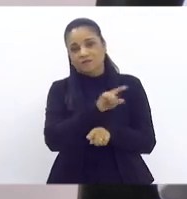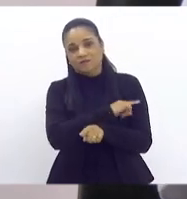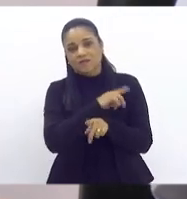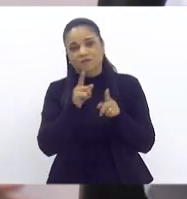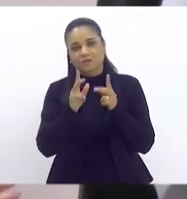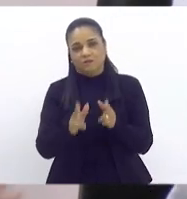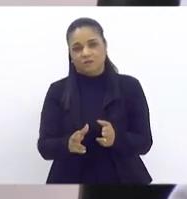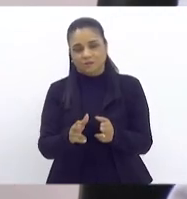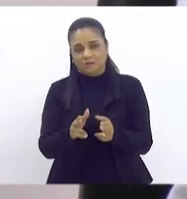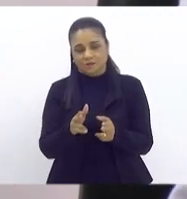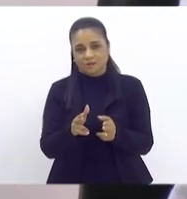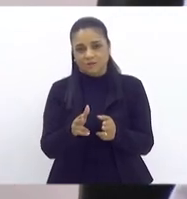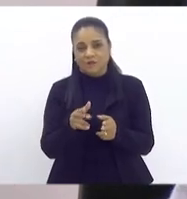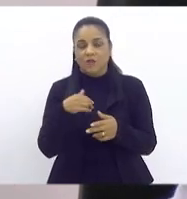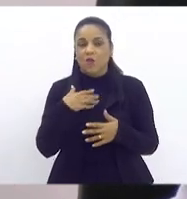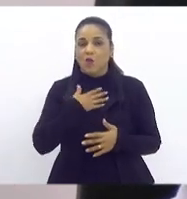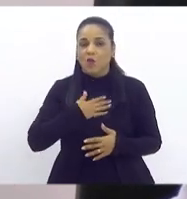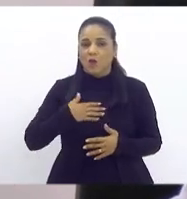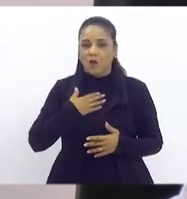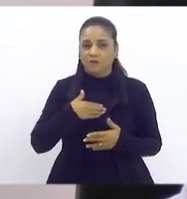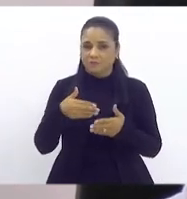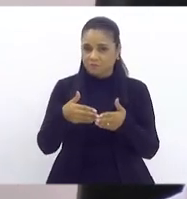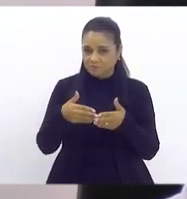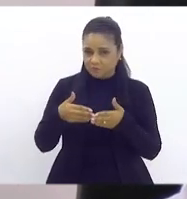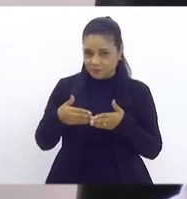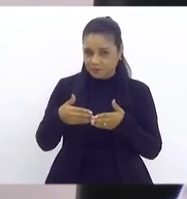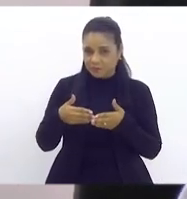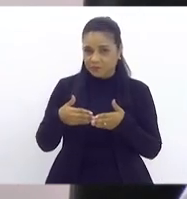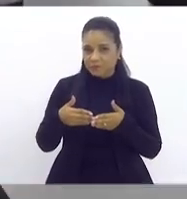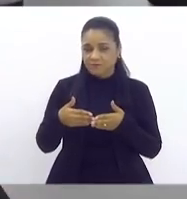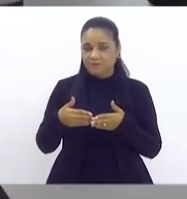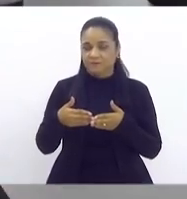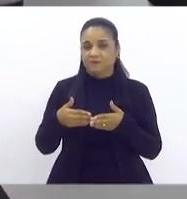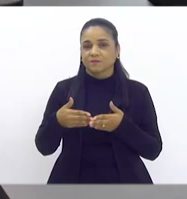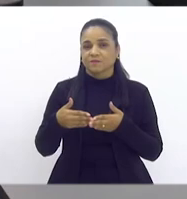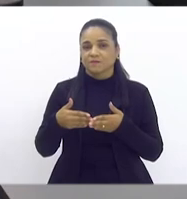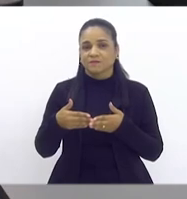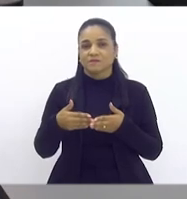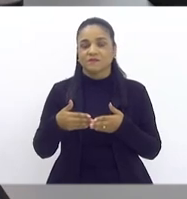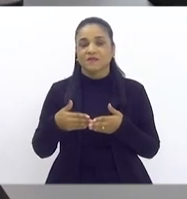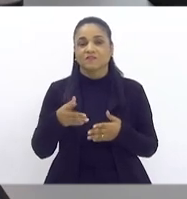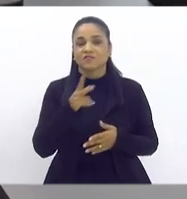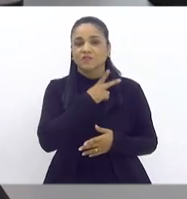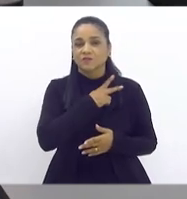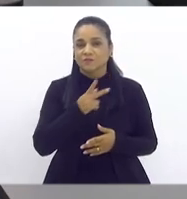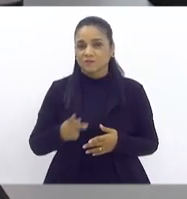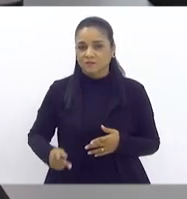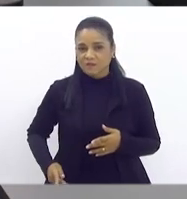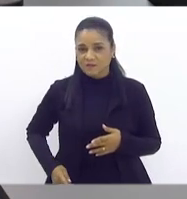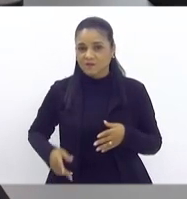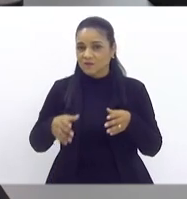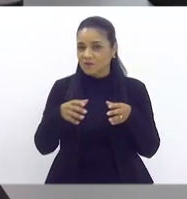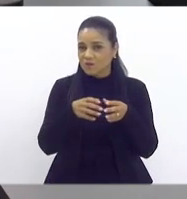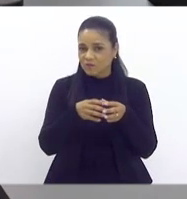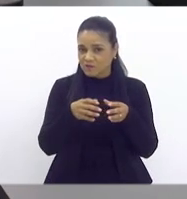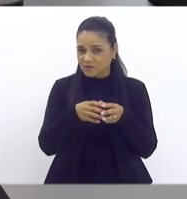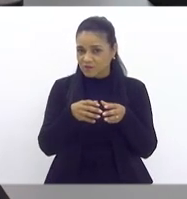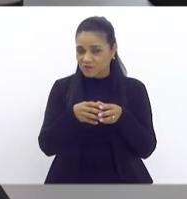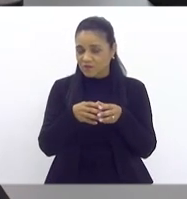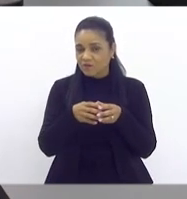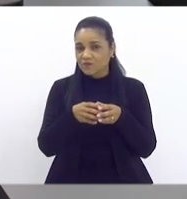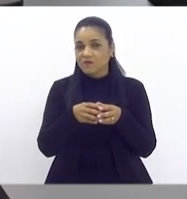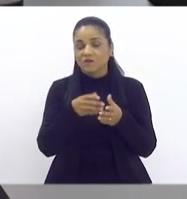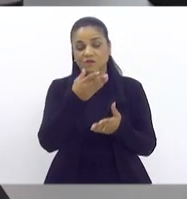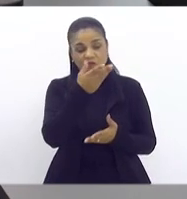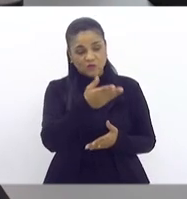gostaria já pedindo a licença aqui pegando a prerrogativa de presidenta desta comissão que o Senhor pudesse